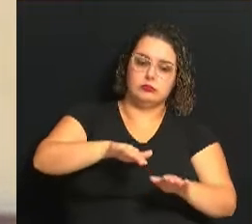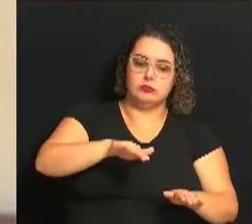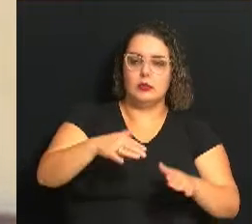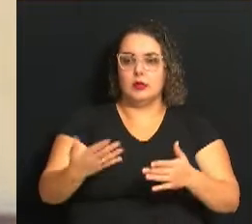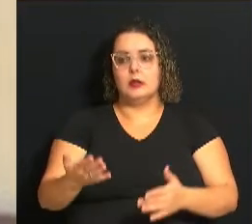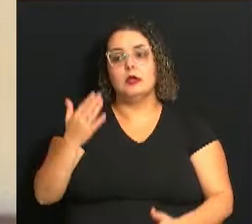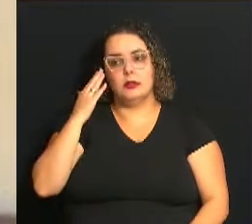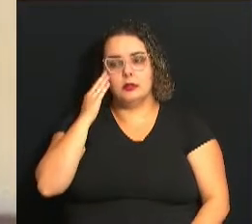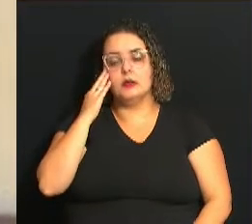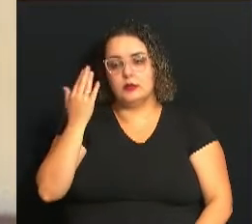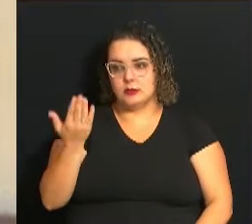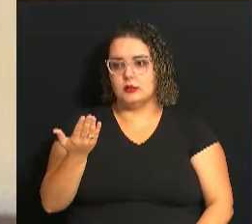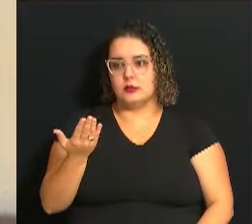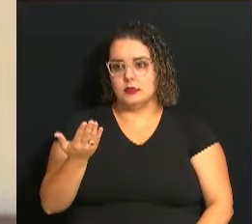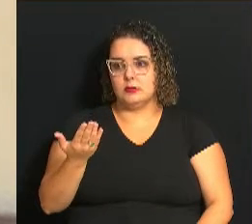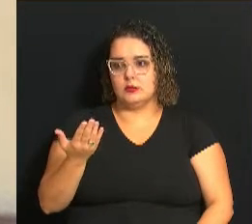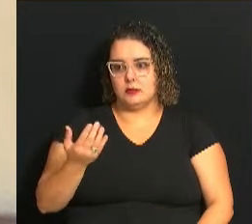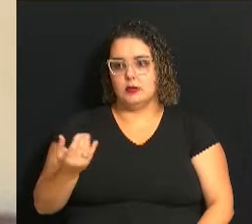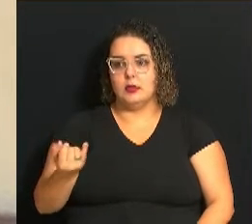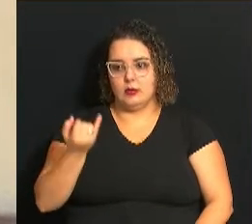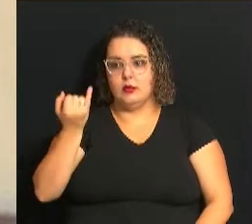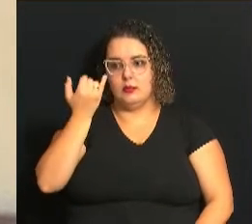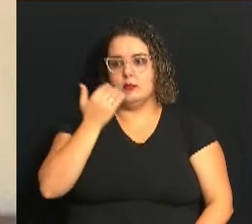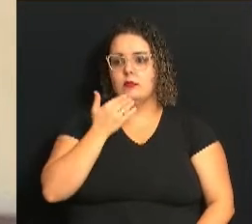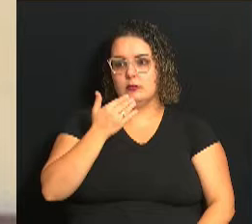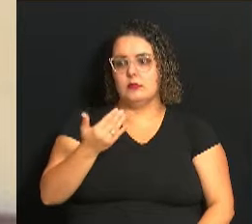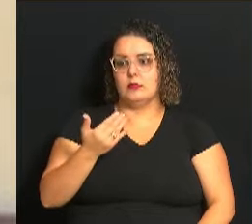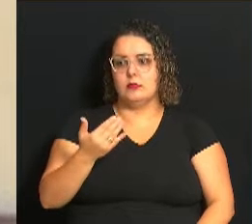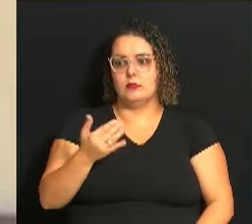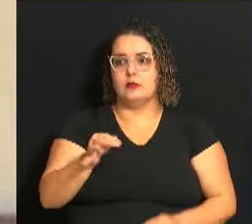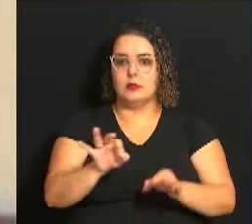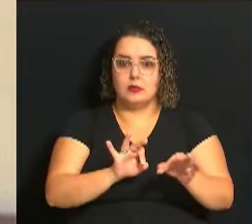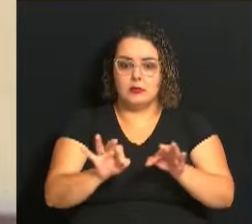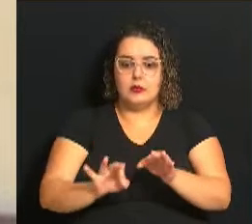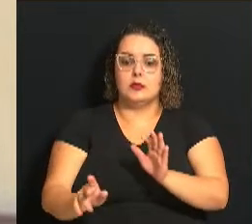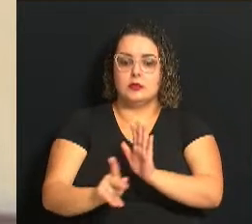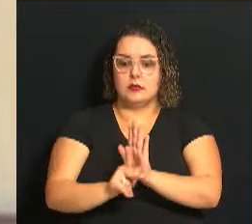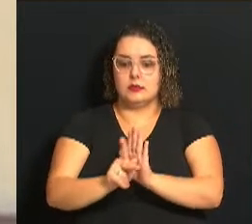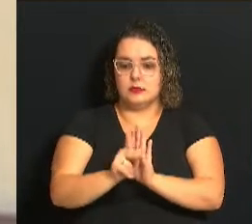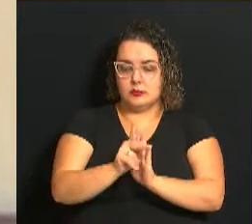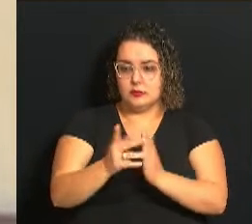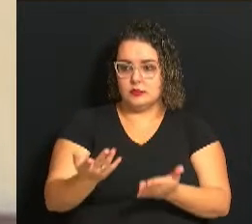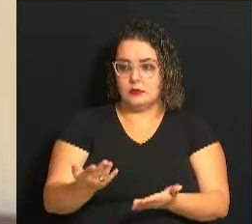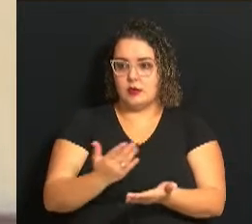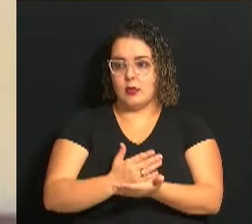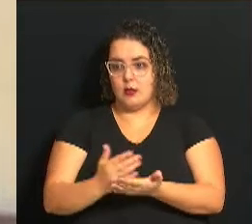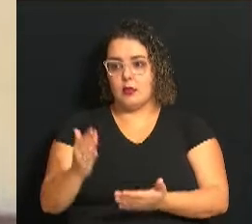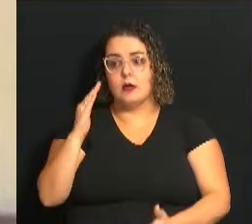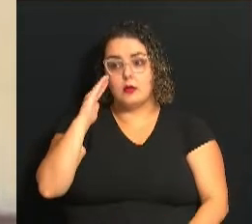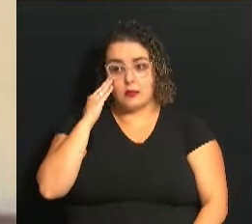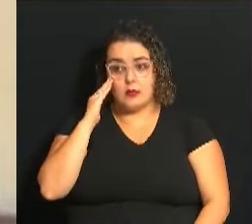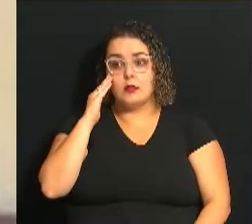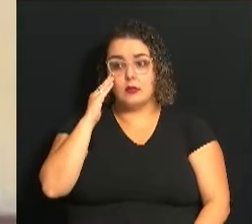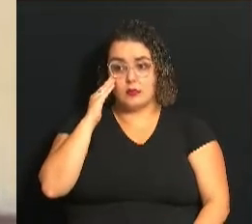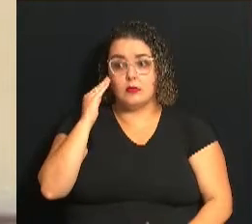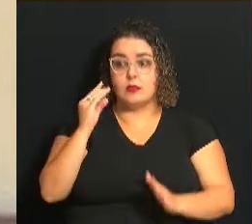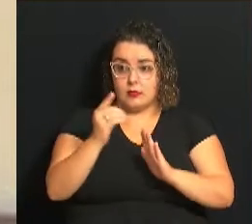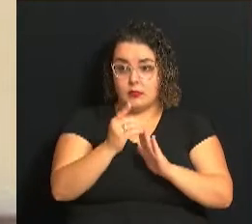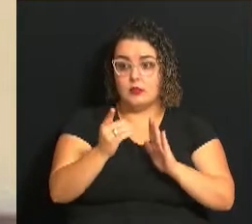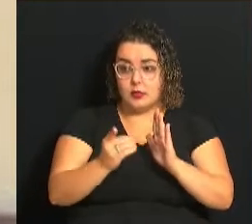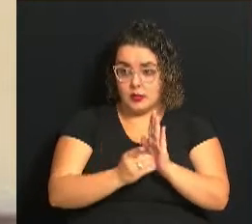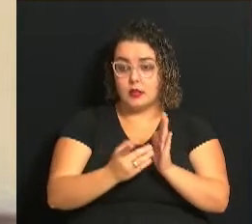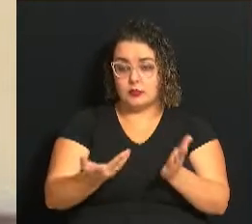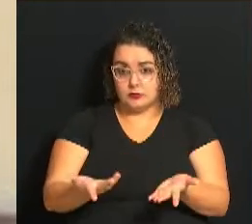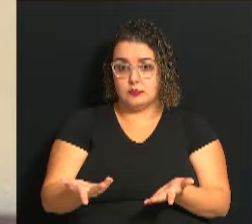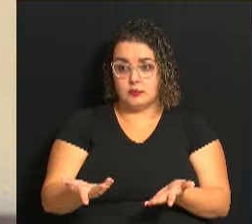né, como pertinente a solicitação, montamos esse projeto, né? Inicialmente, nós entendíamos até que era como decreto, mas aí, por